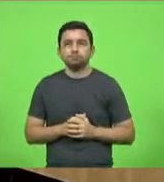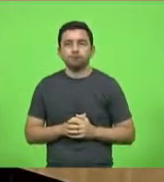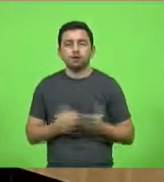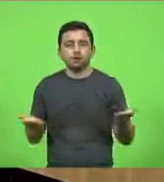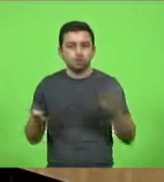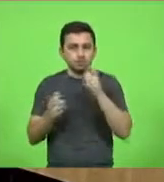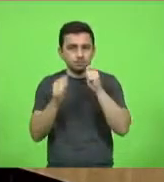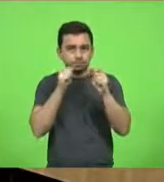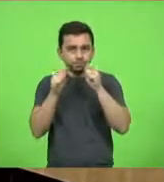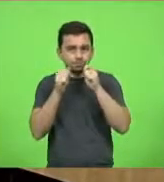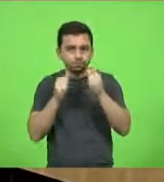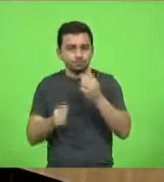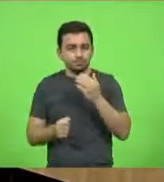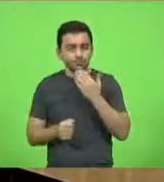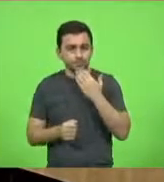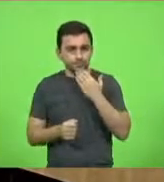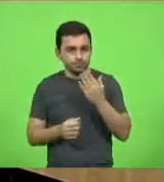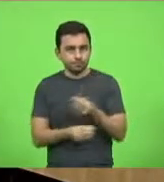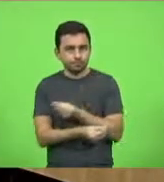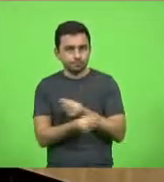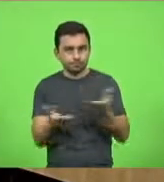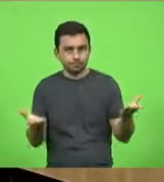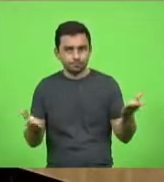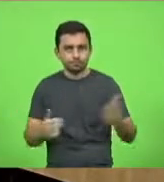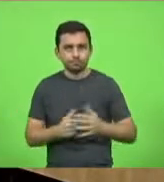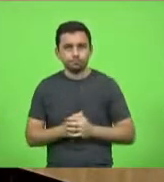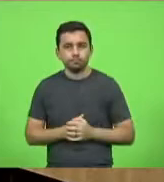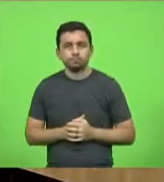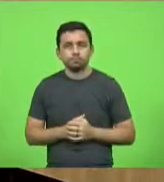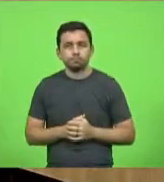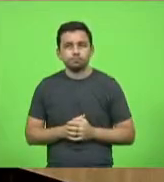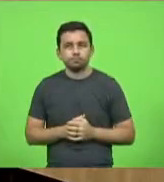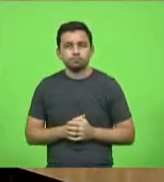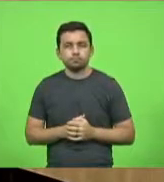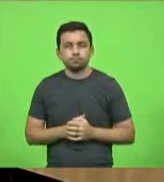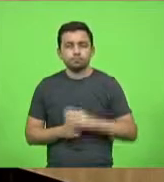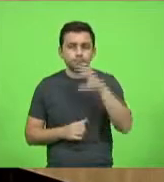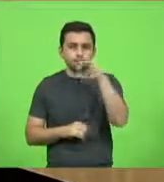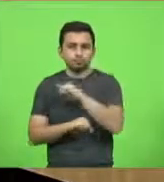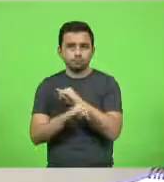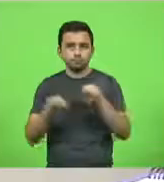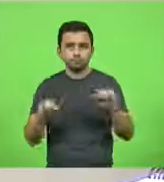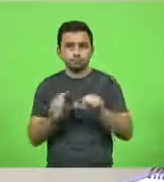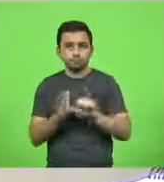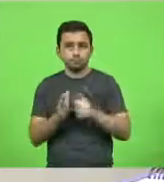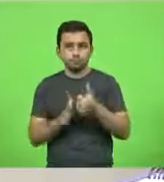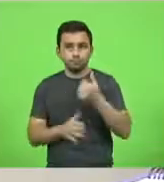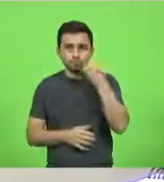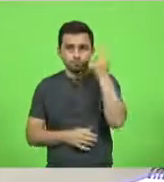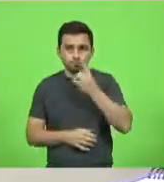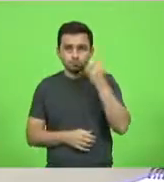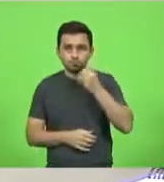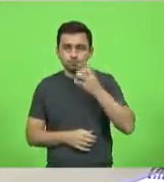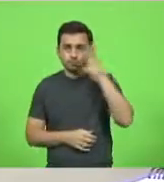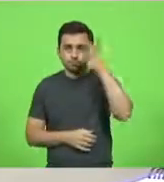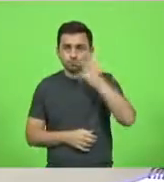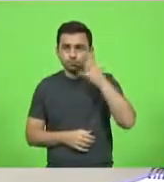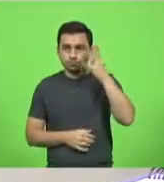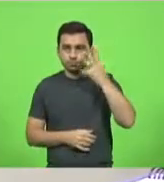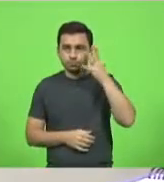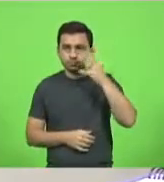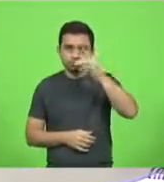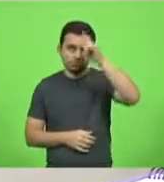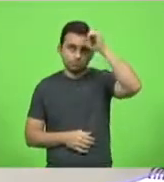distribuição do expediente. Em breves comunicações, o primeiro deputado inscrito a falar, deputado